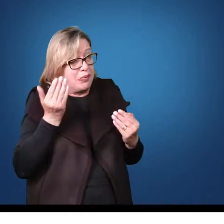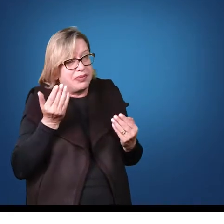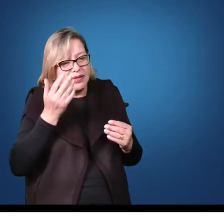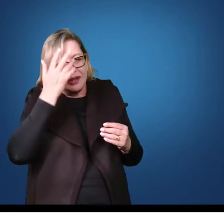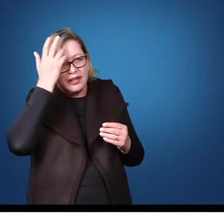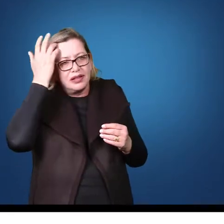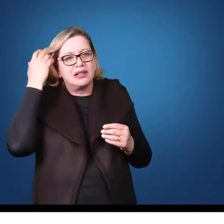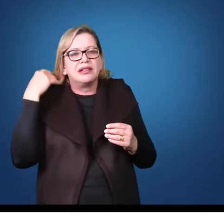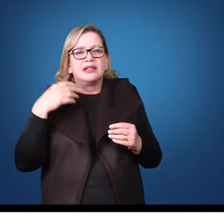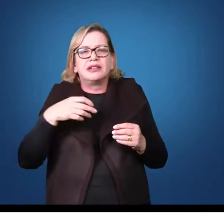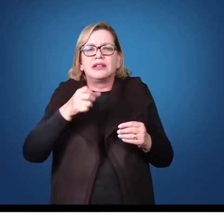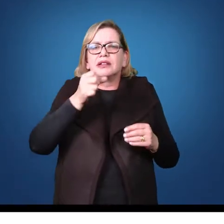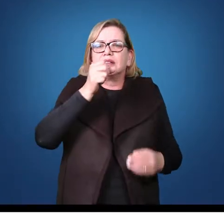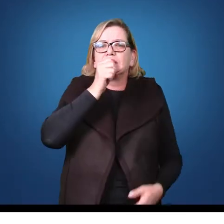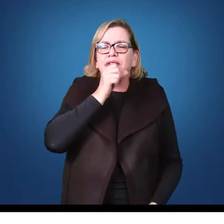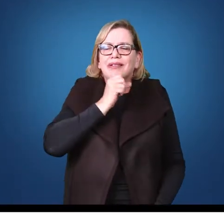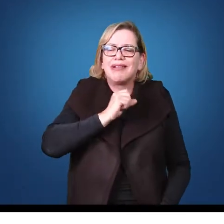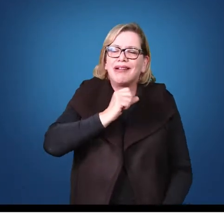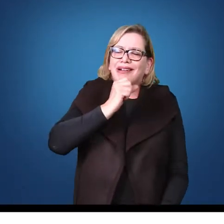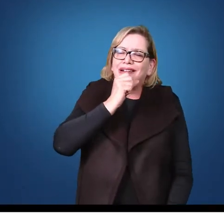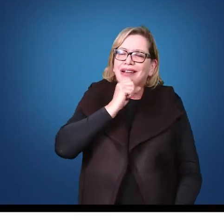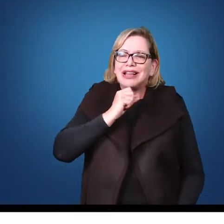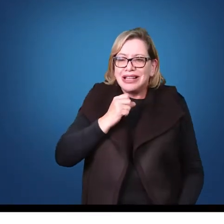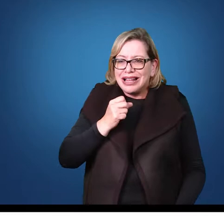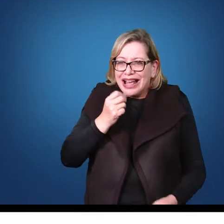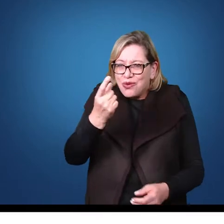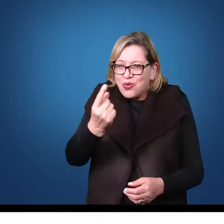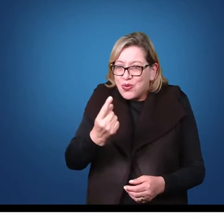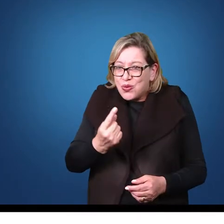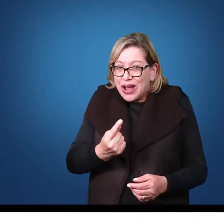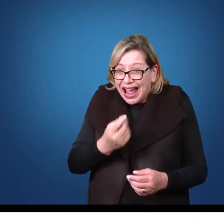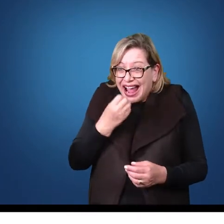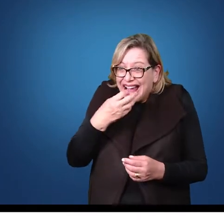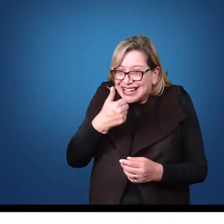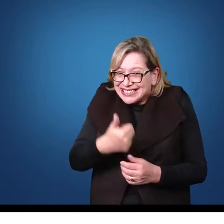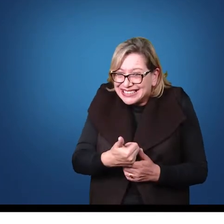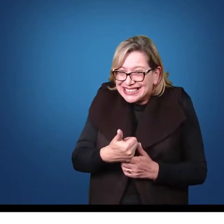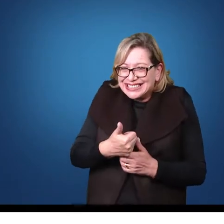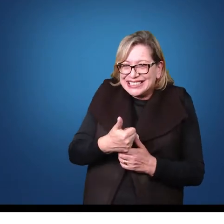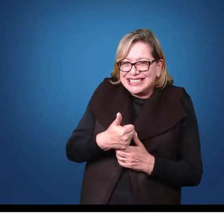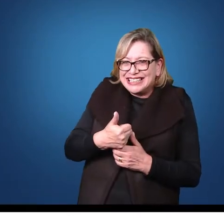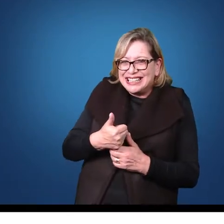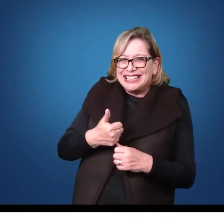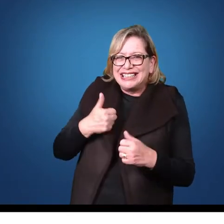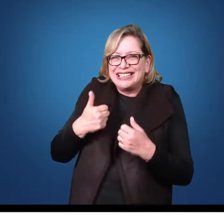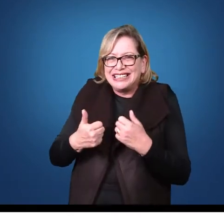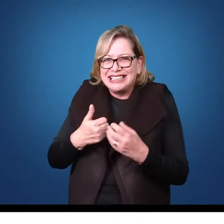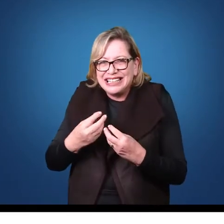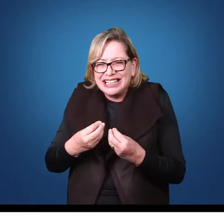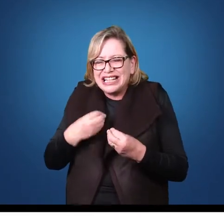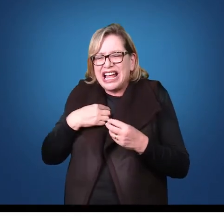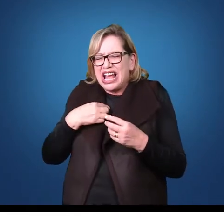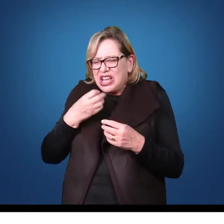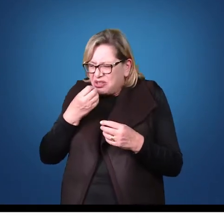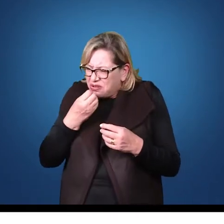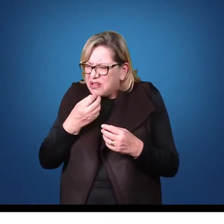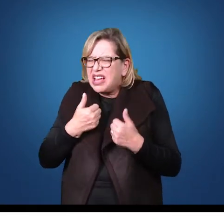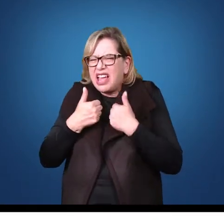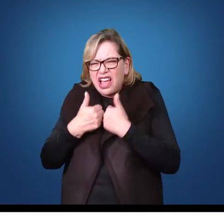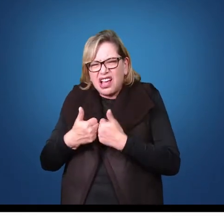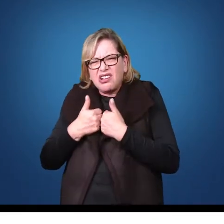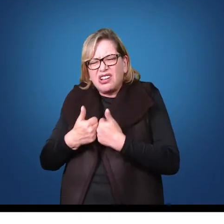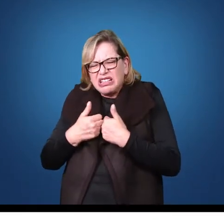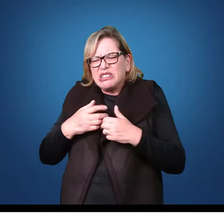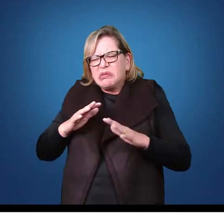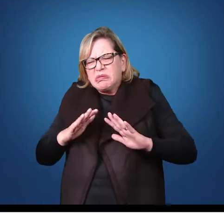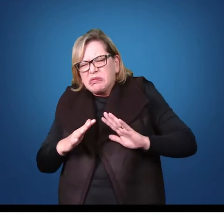Ah, vovozinha. Tudo bem, vovó? É, um pouco de dor nas costas, mas tô indo, né? Tô indo? Pra onde